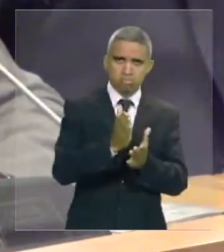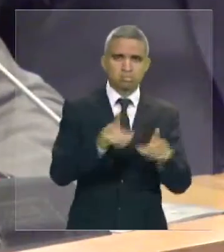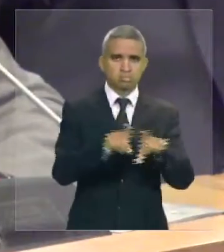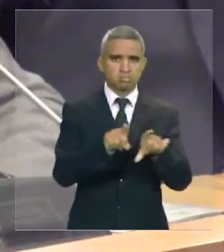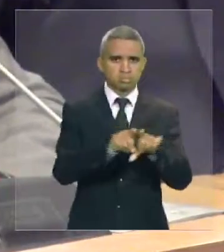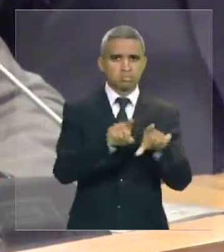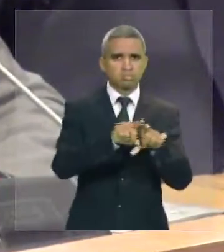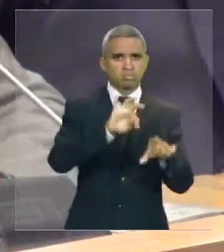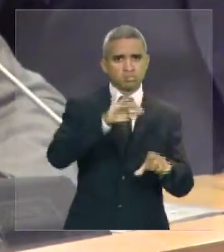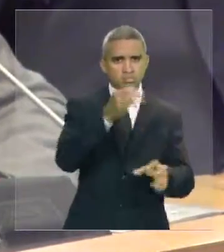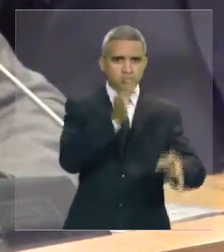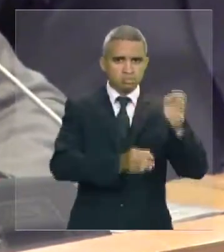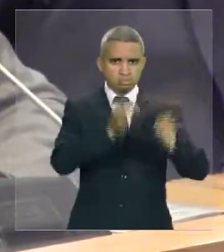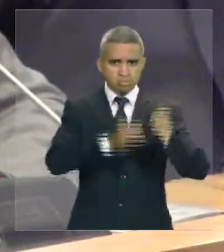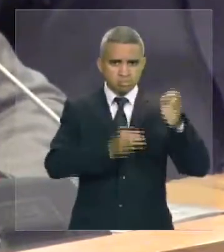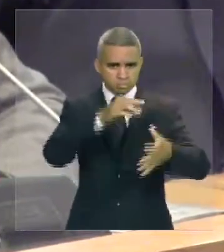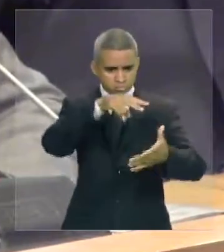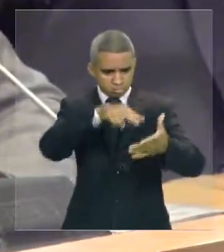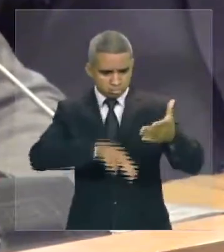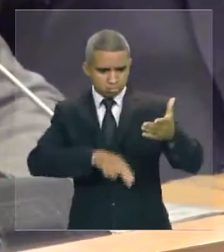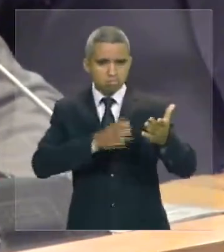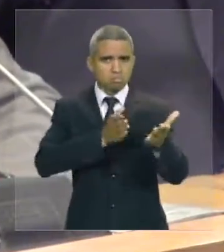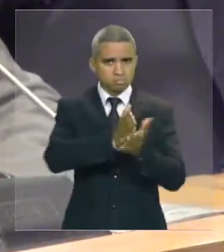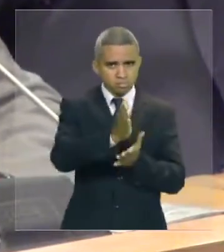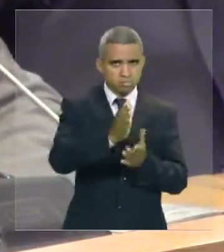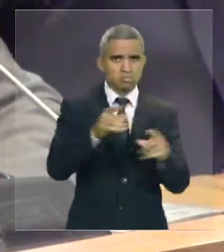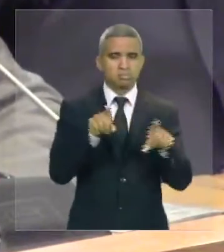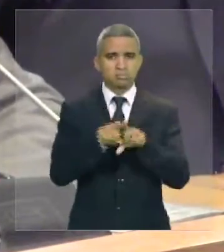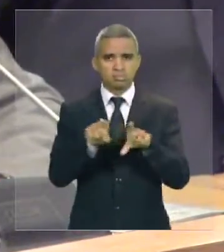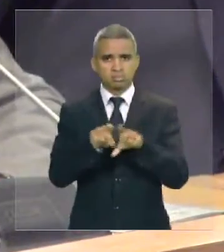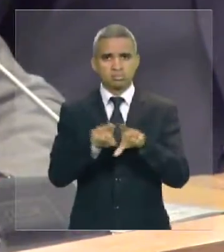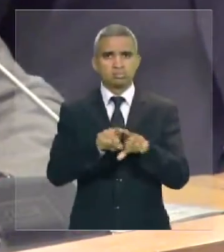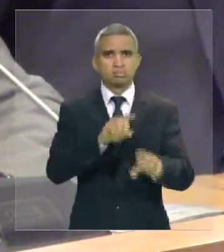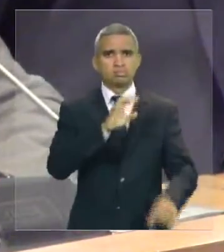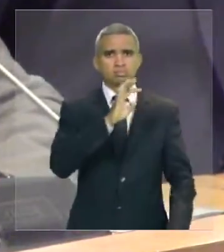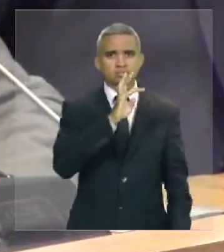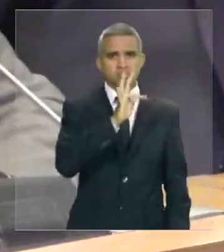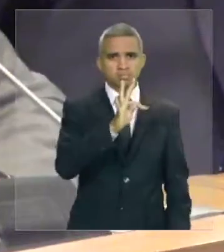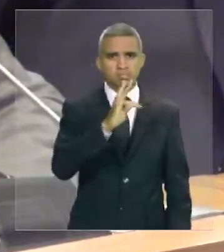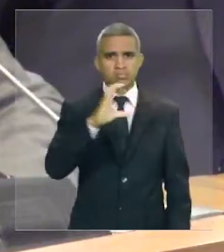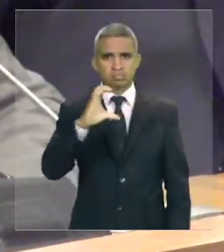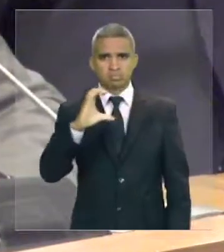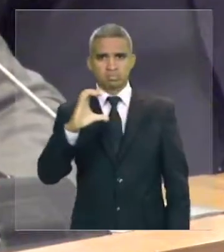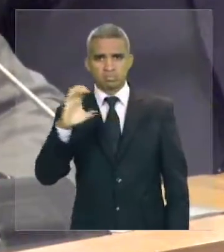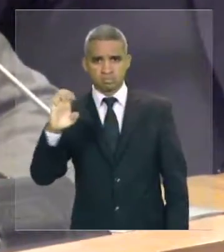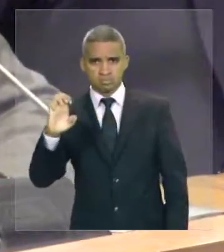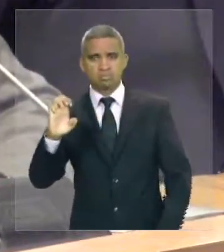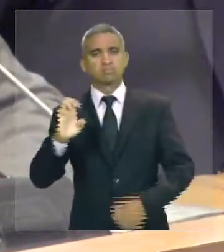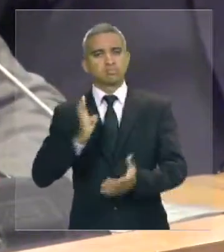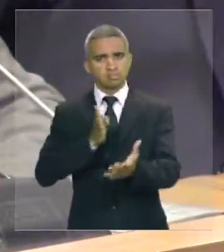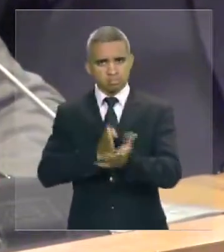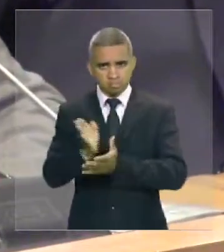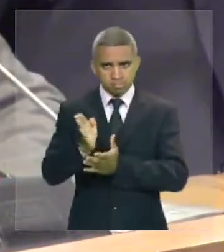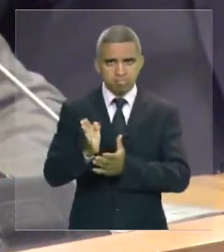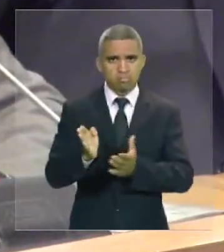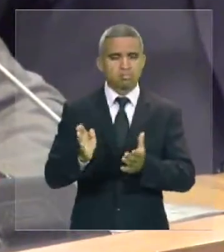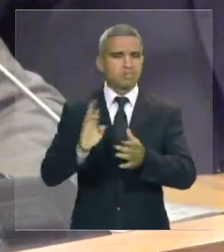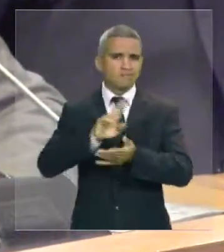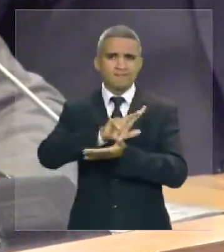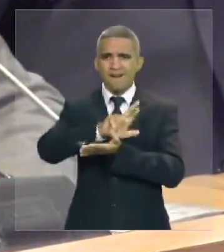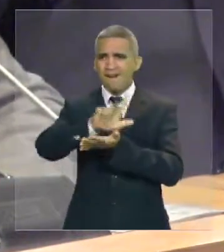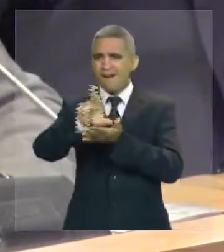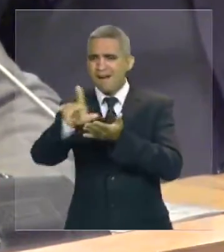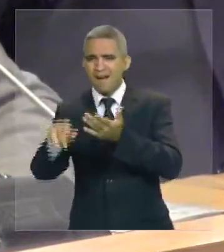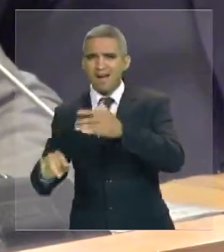Judiciário, passou pelo Tribunal de Contas do Estado, passou por várias instituições de controle, por